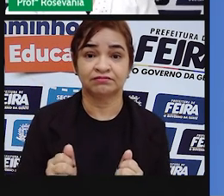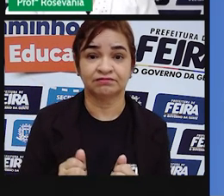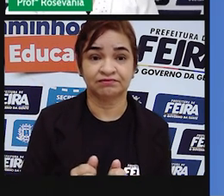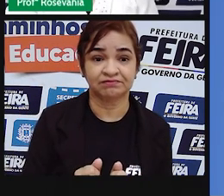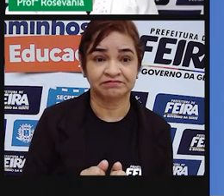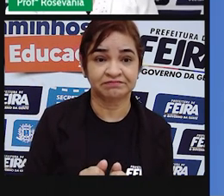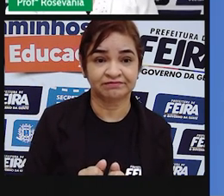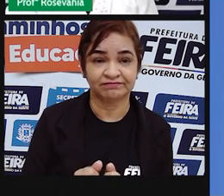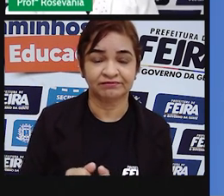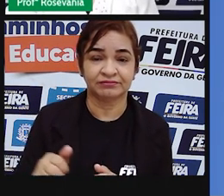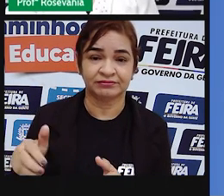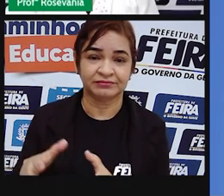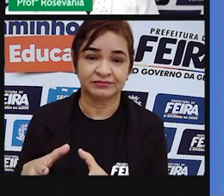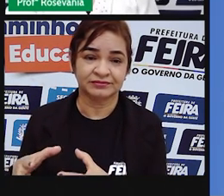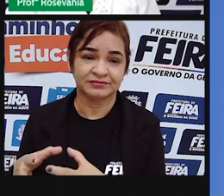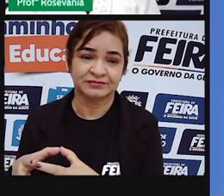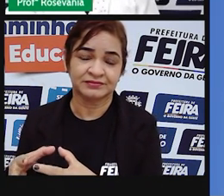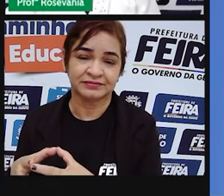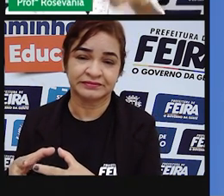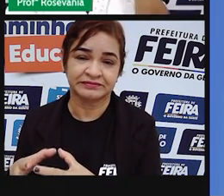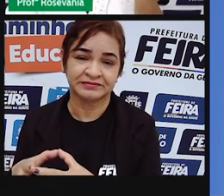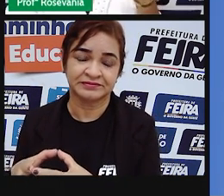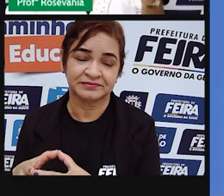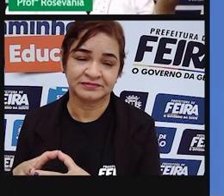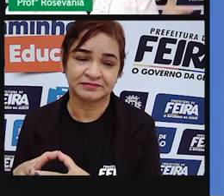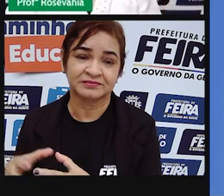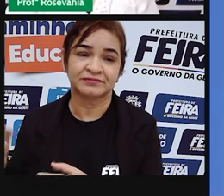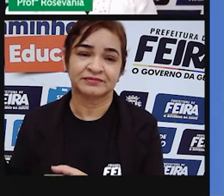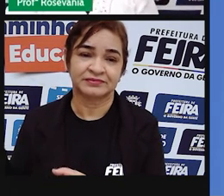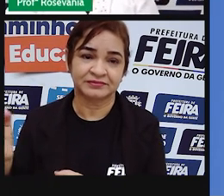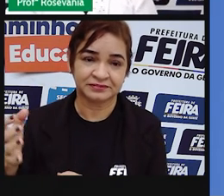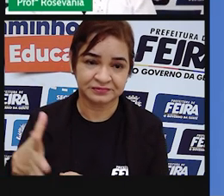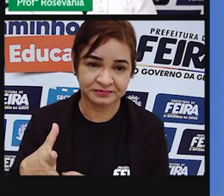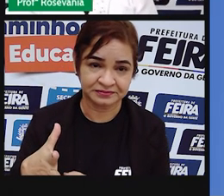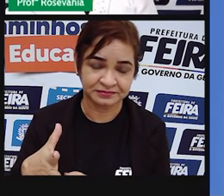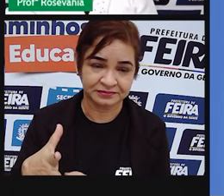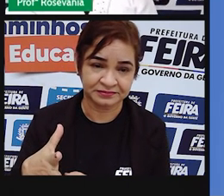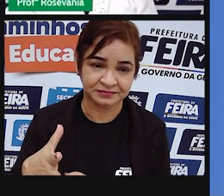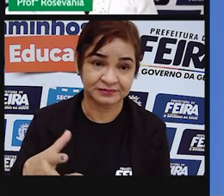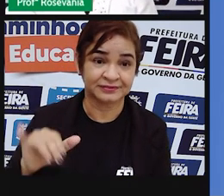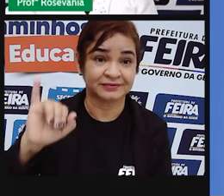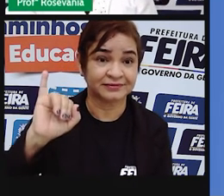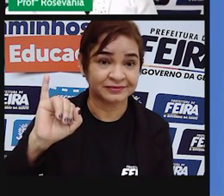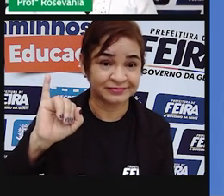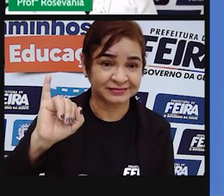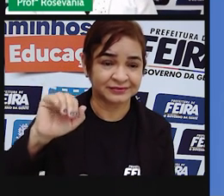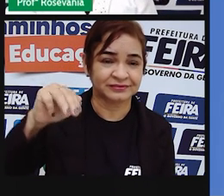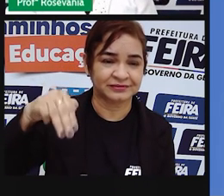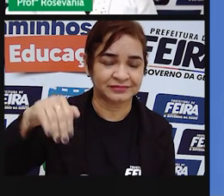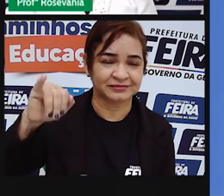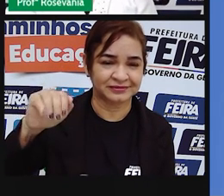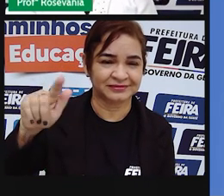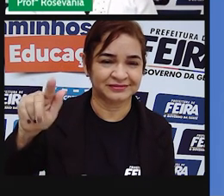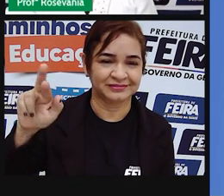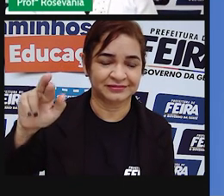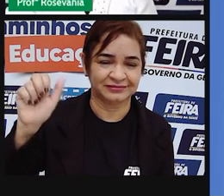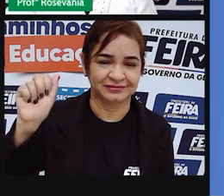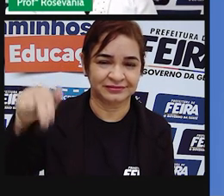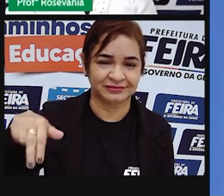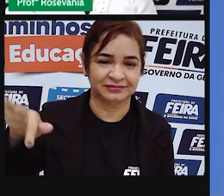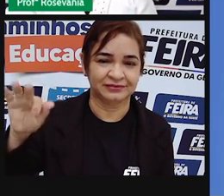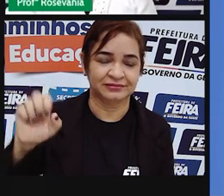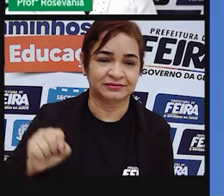imigrantes da região Sudeste e passaram seus novos Imigrantes da região centro-oeste aqui a gente percebe